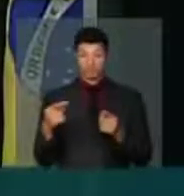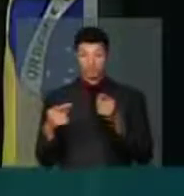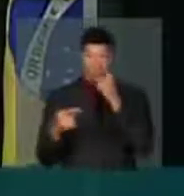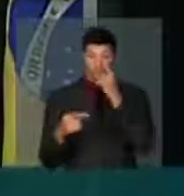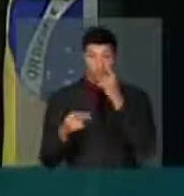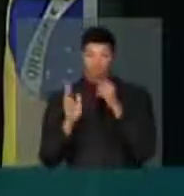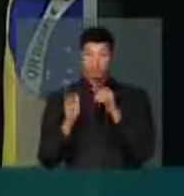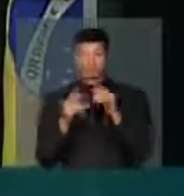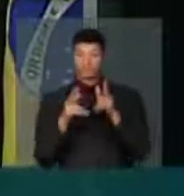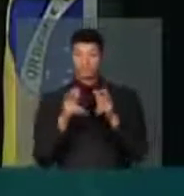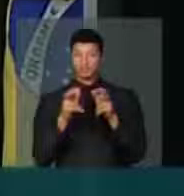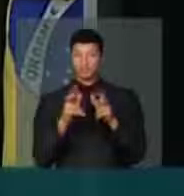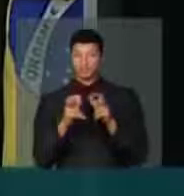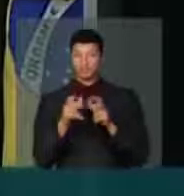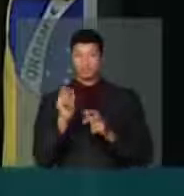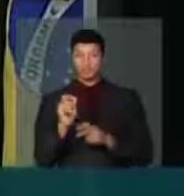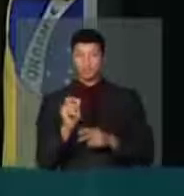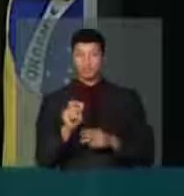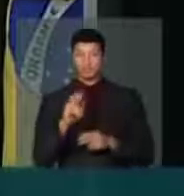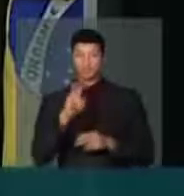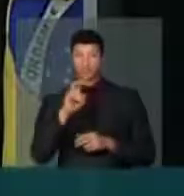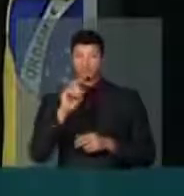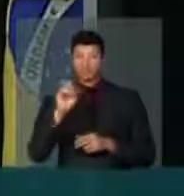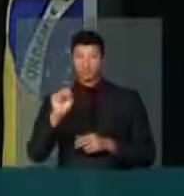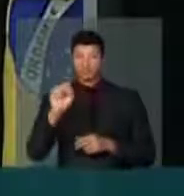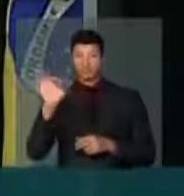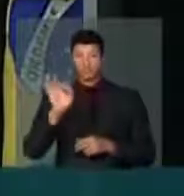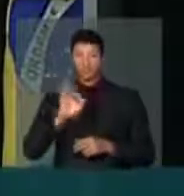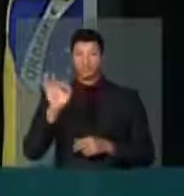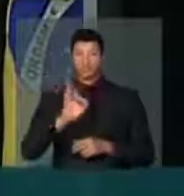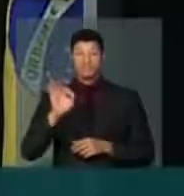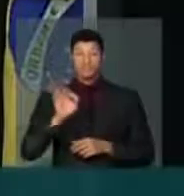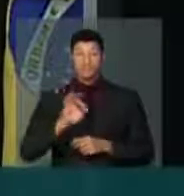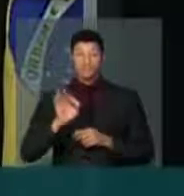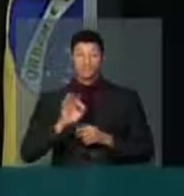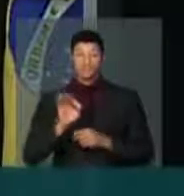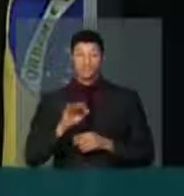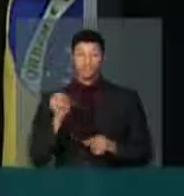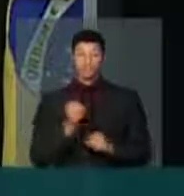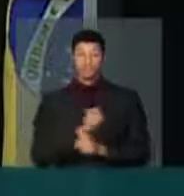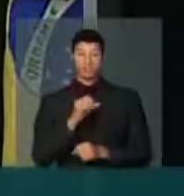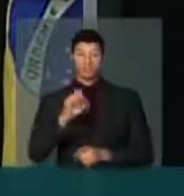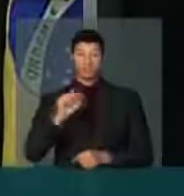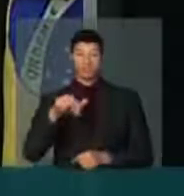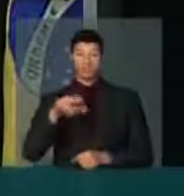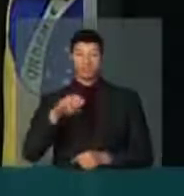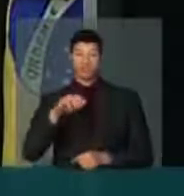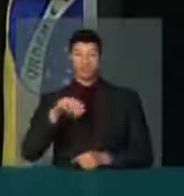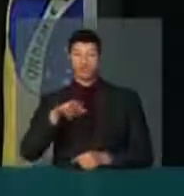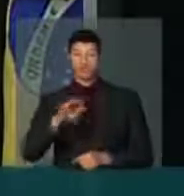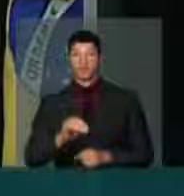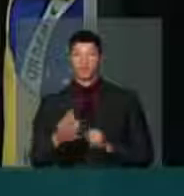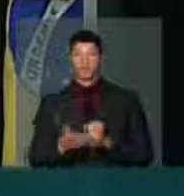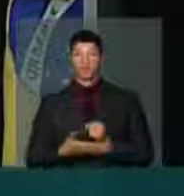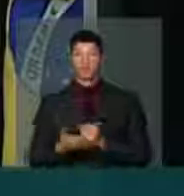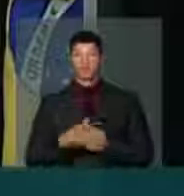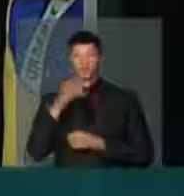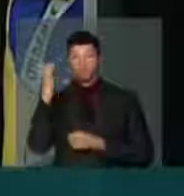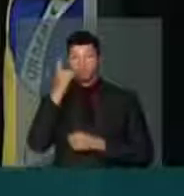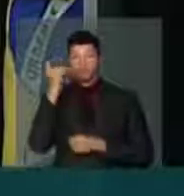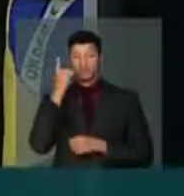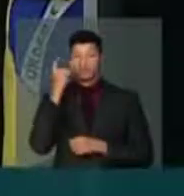foi constatado que 58% das obras de saneamento